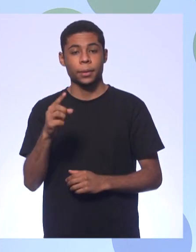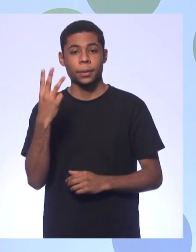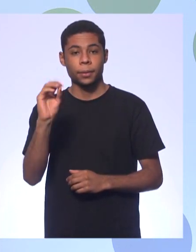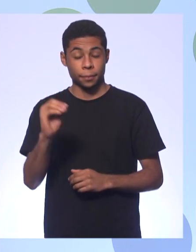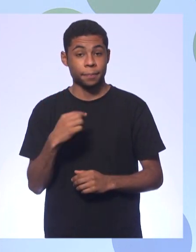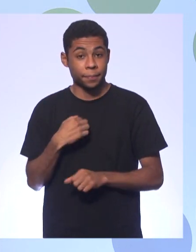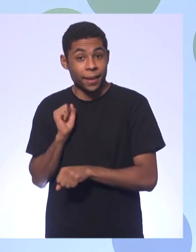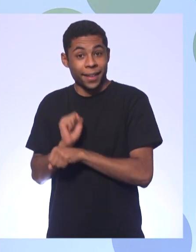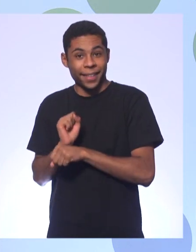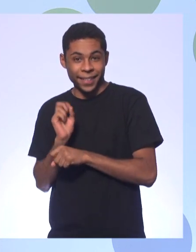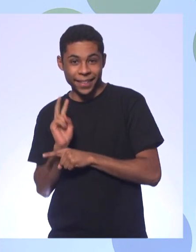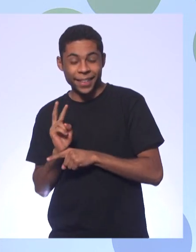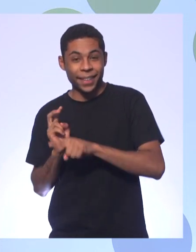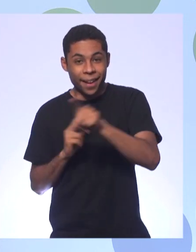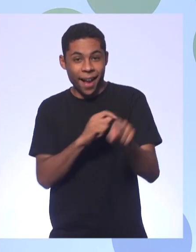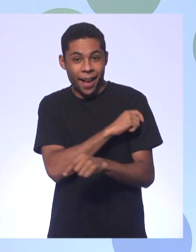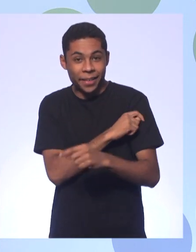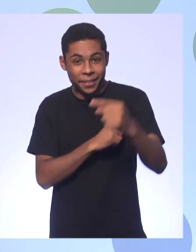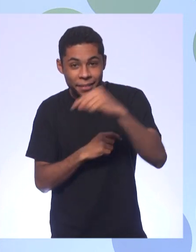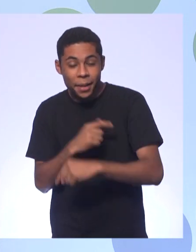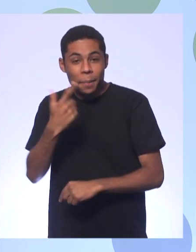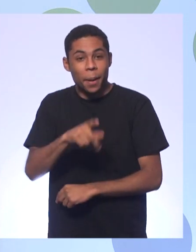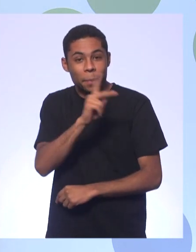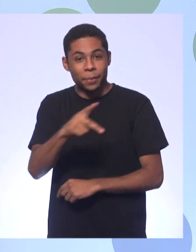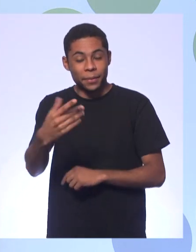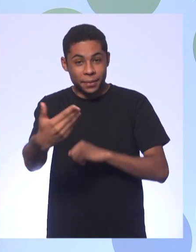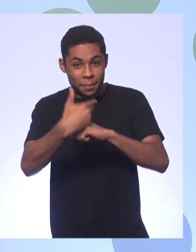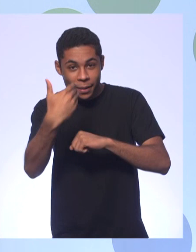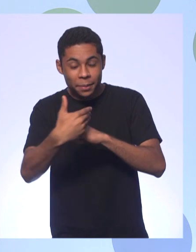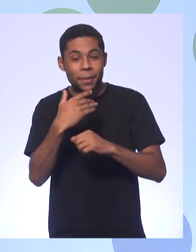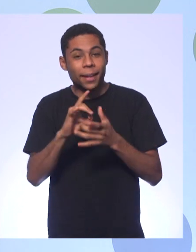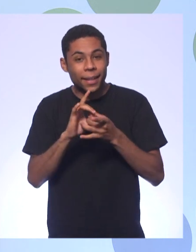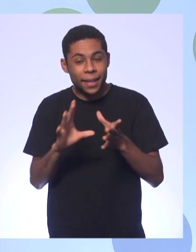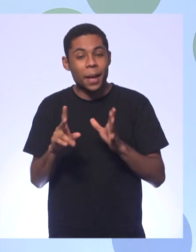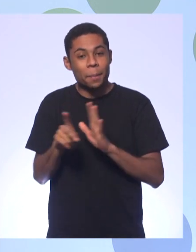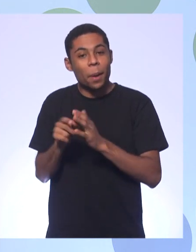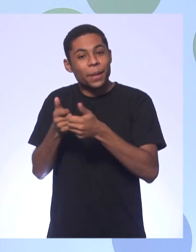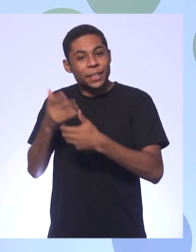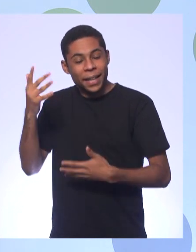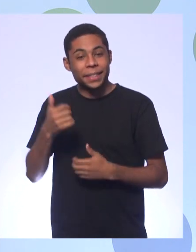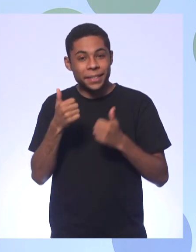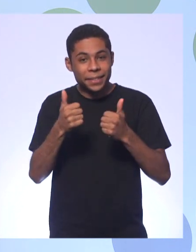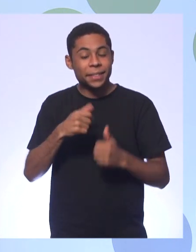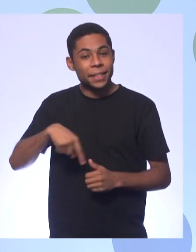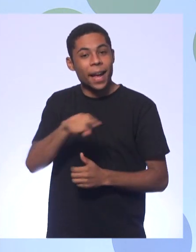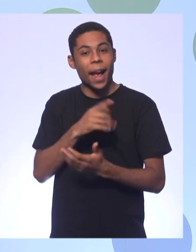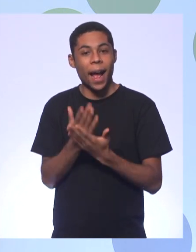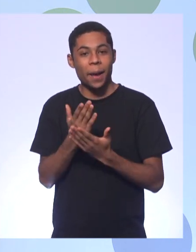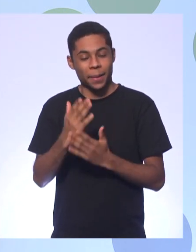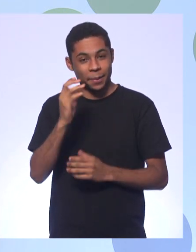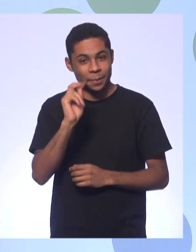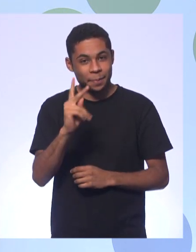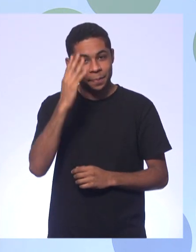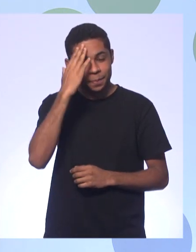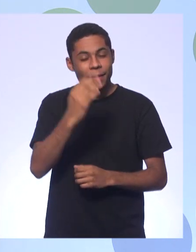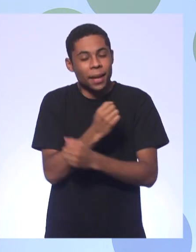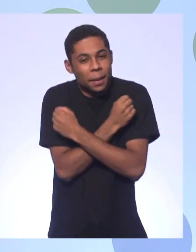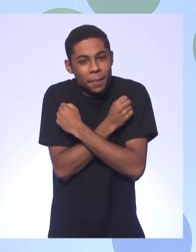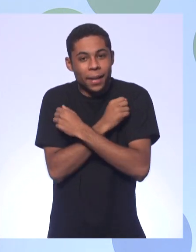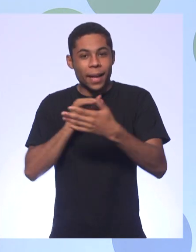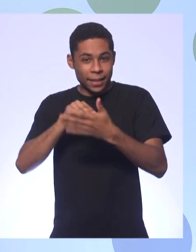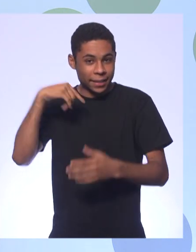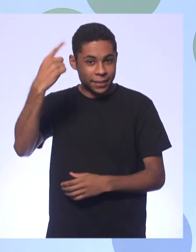30 então aguardo aí os alunos e os professores estarem participando do nosso chat em nossas aulas Tá ok Um abraço